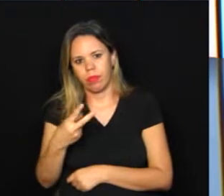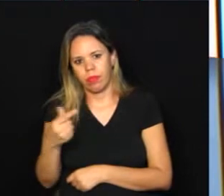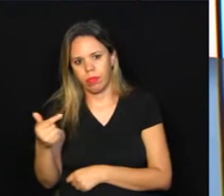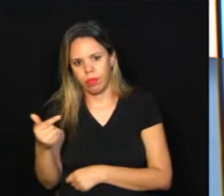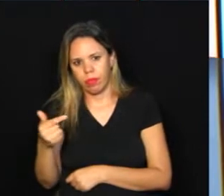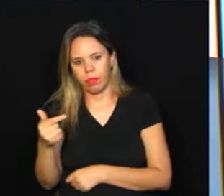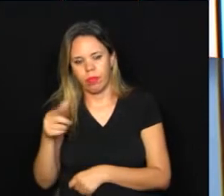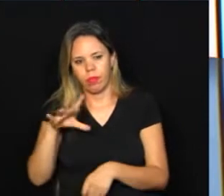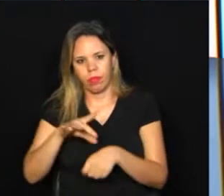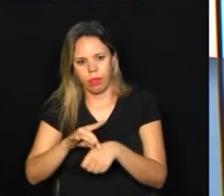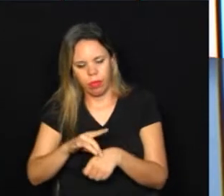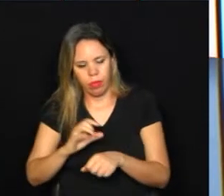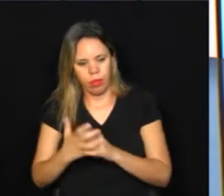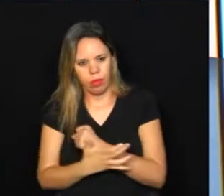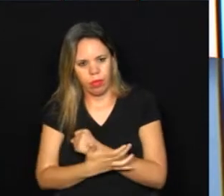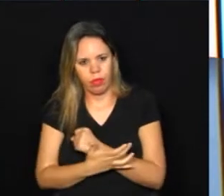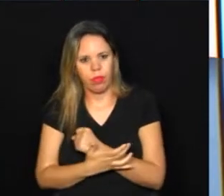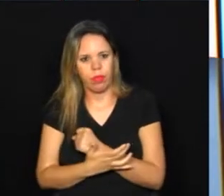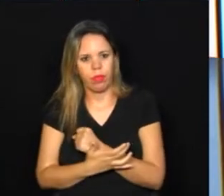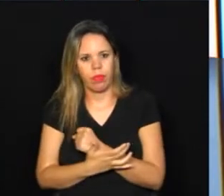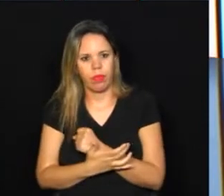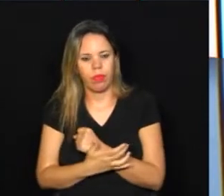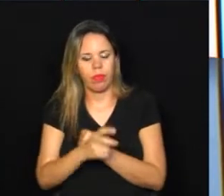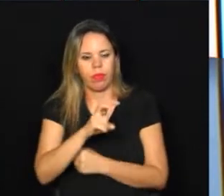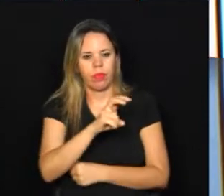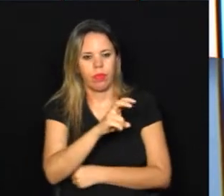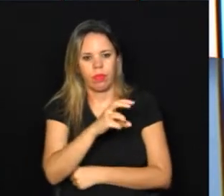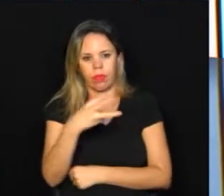1.779.722 casos da Covid-19, com